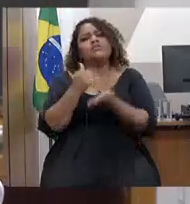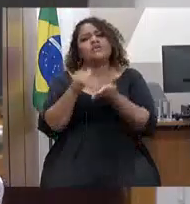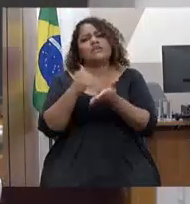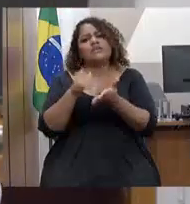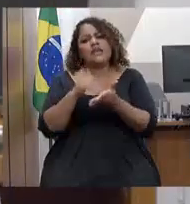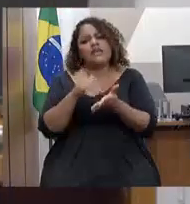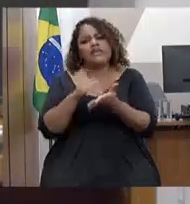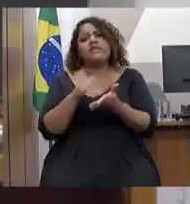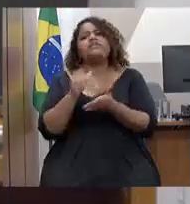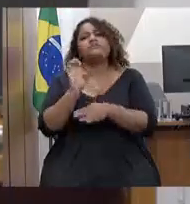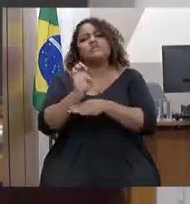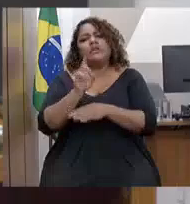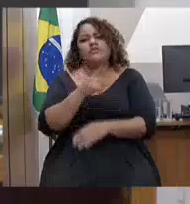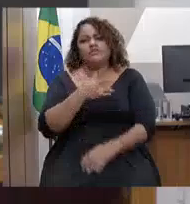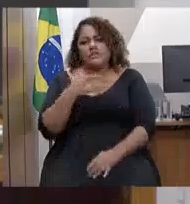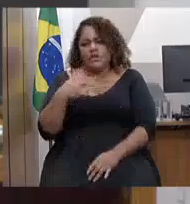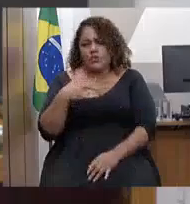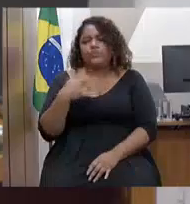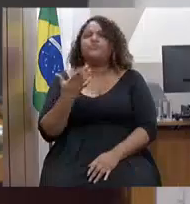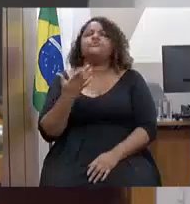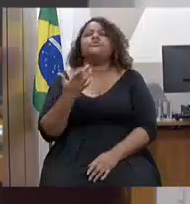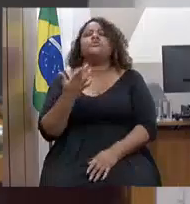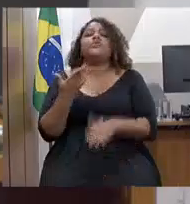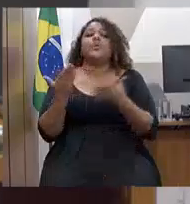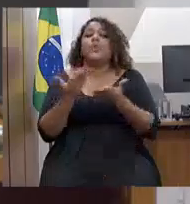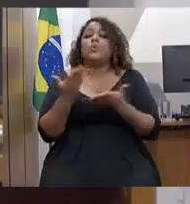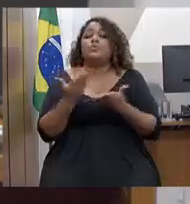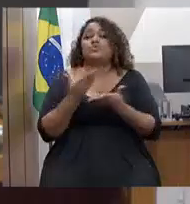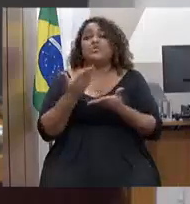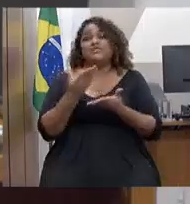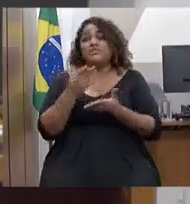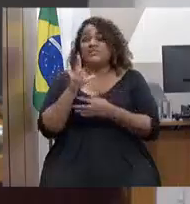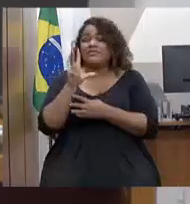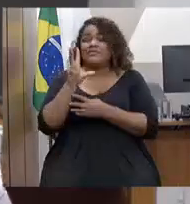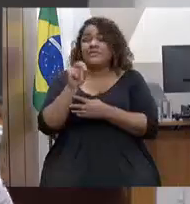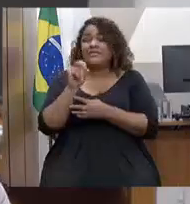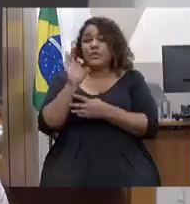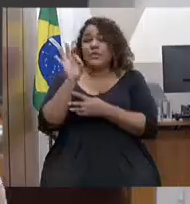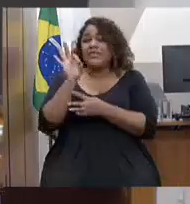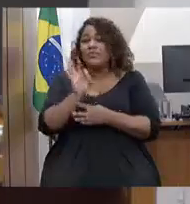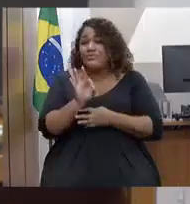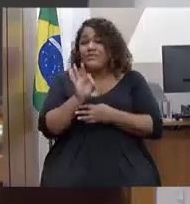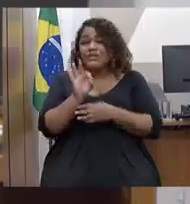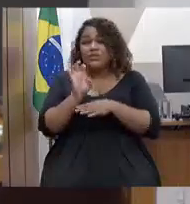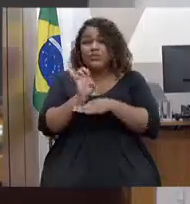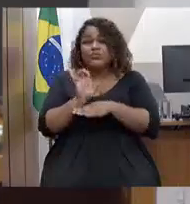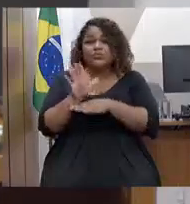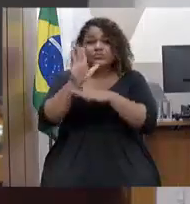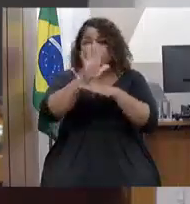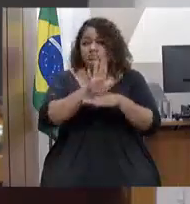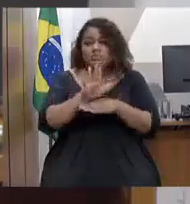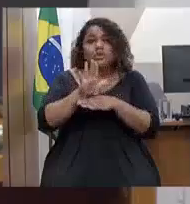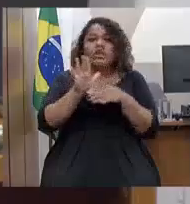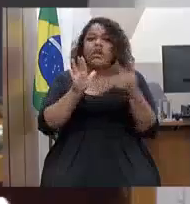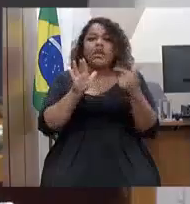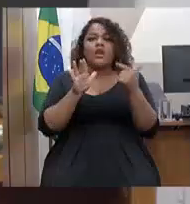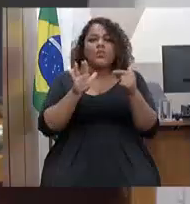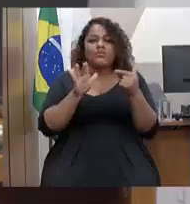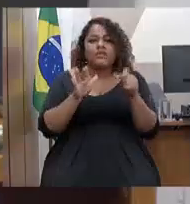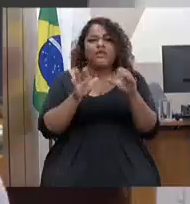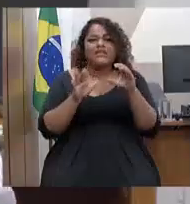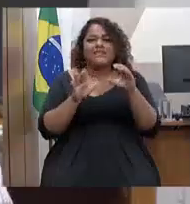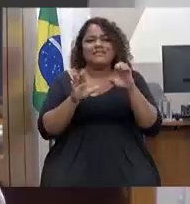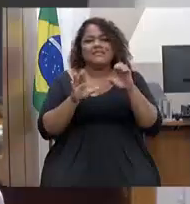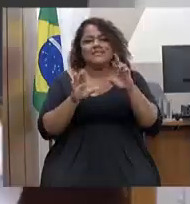Saúde hoje nem 50% do estado é coberto pelo celestes e sendo